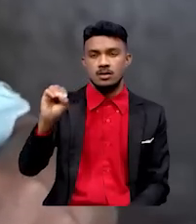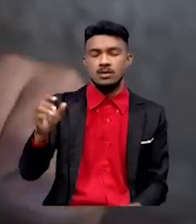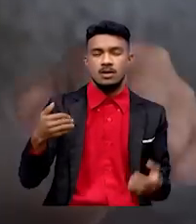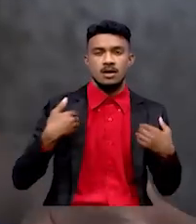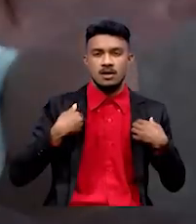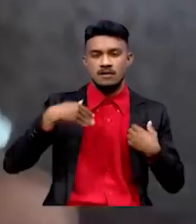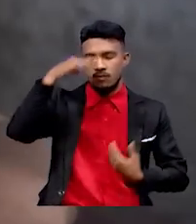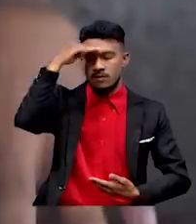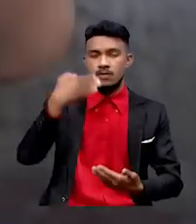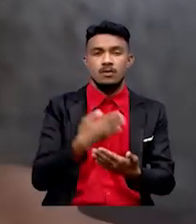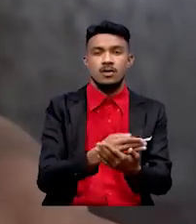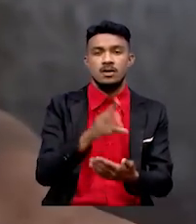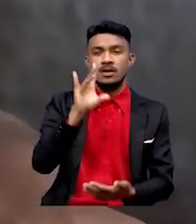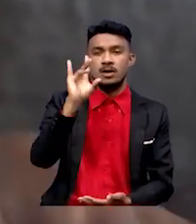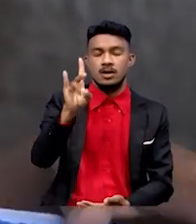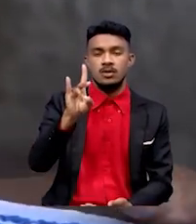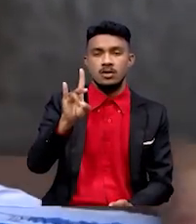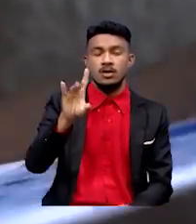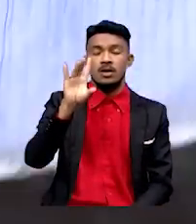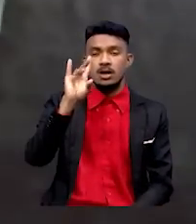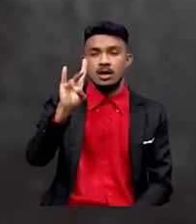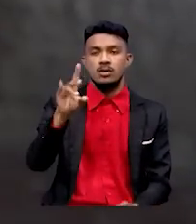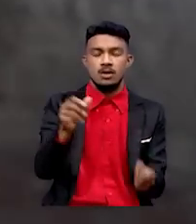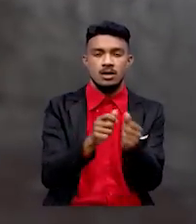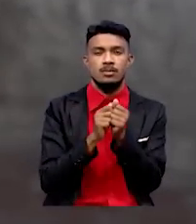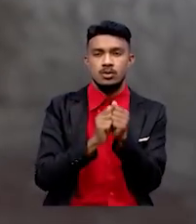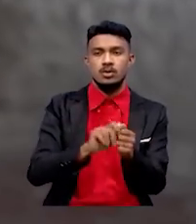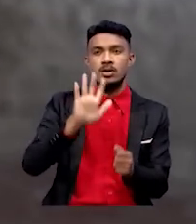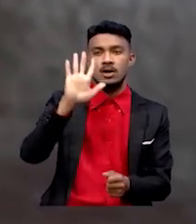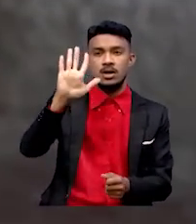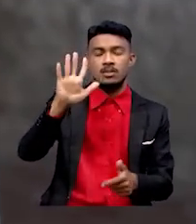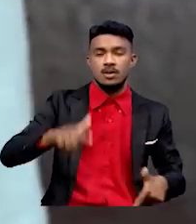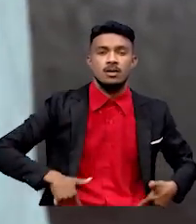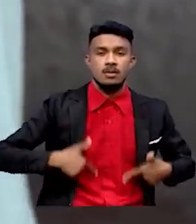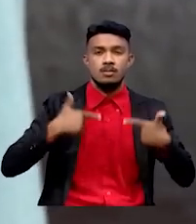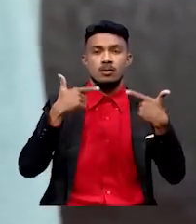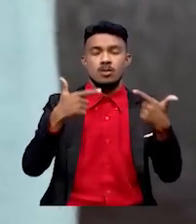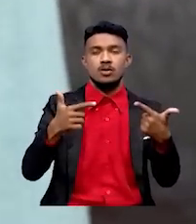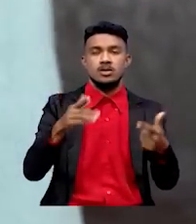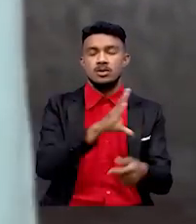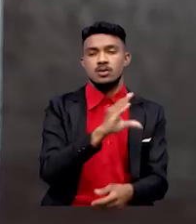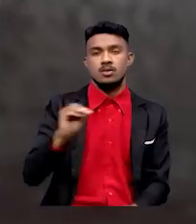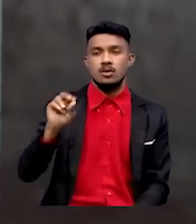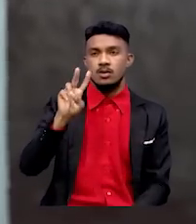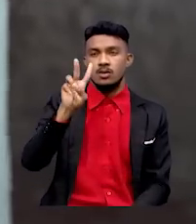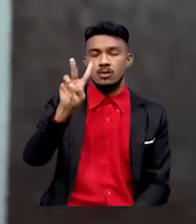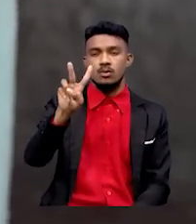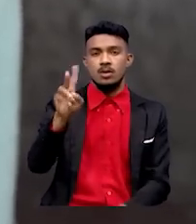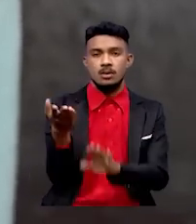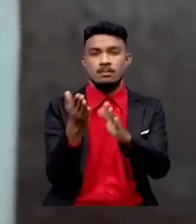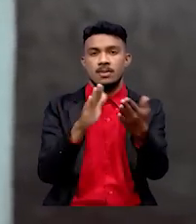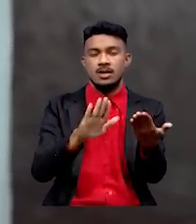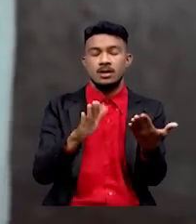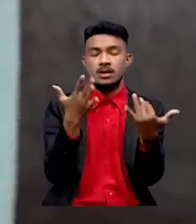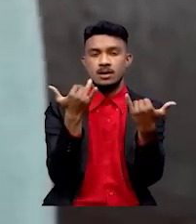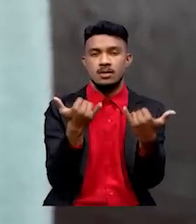nain hitu. Husi sira nain hitu ne, nain lima moris, no nain rua mate. No